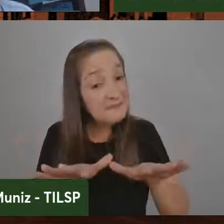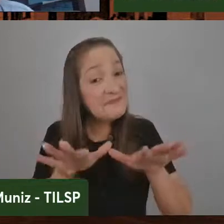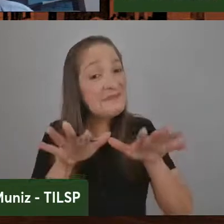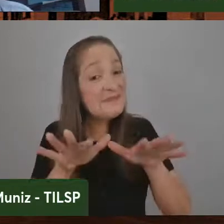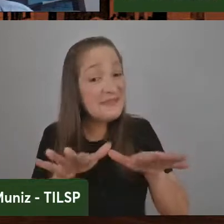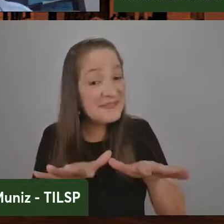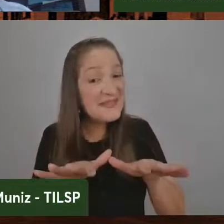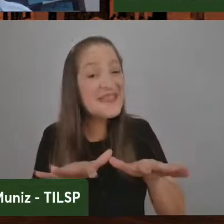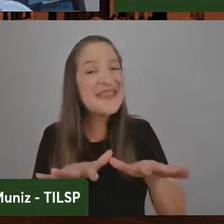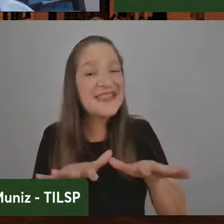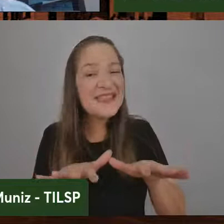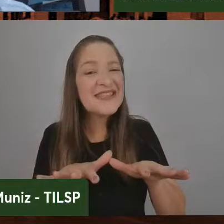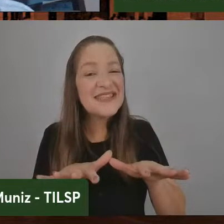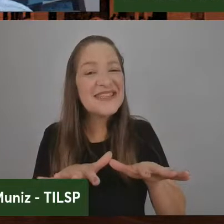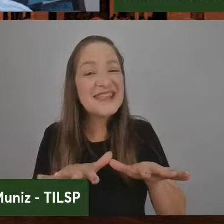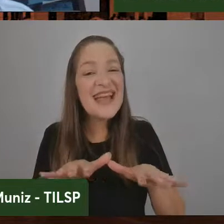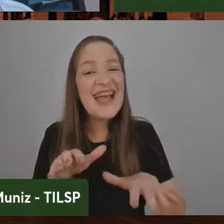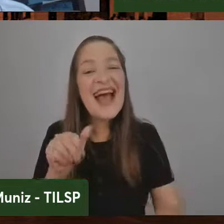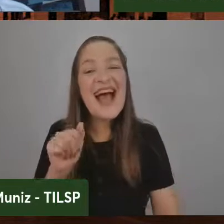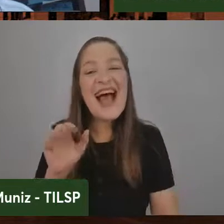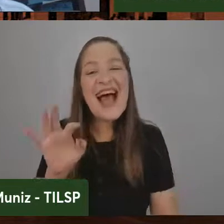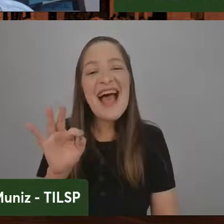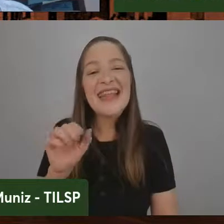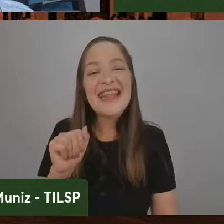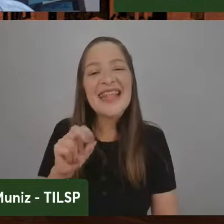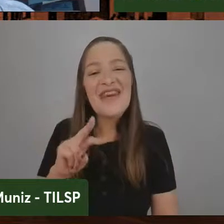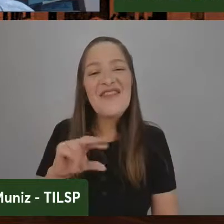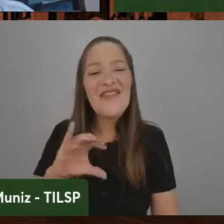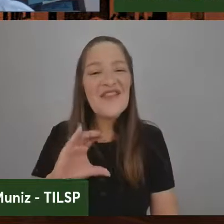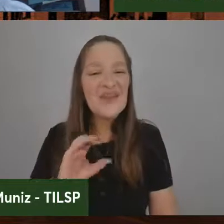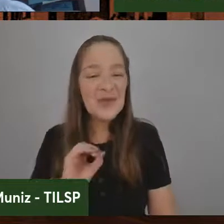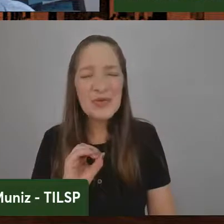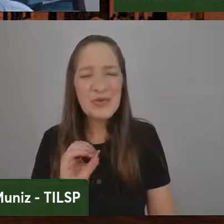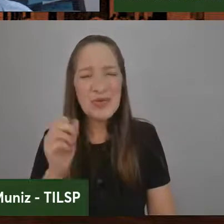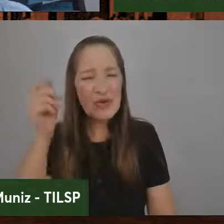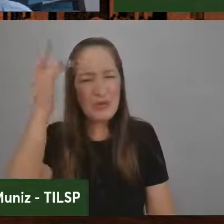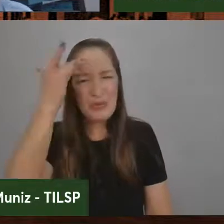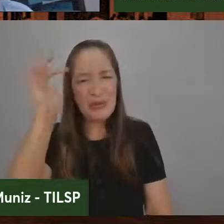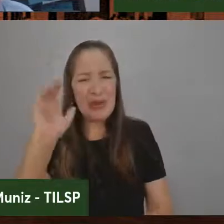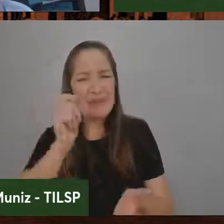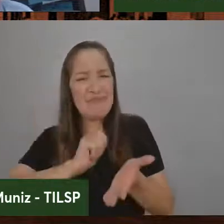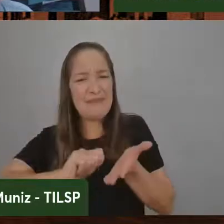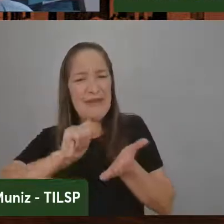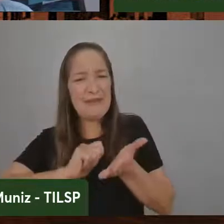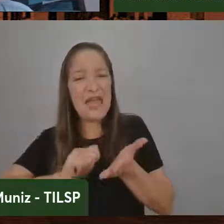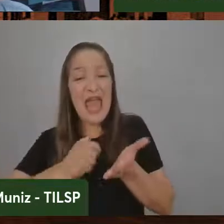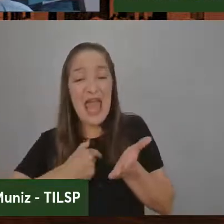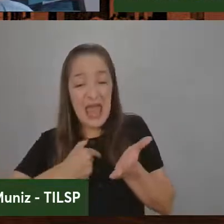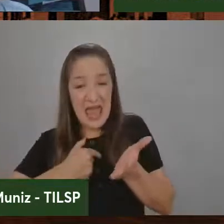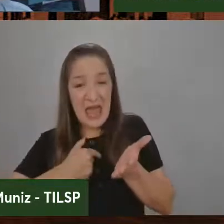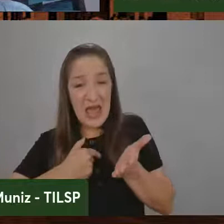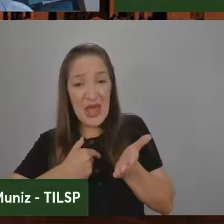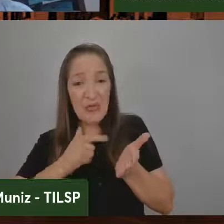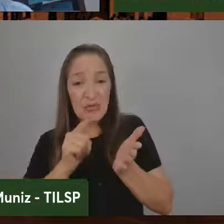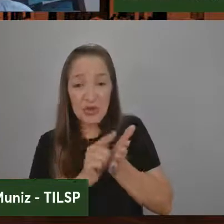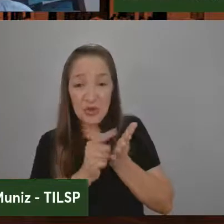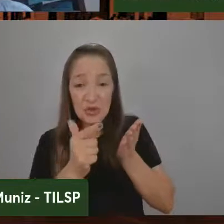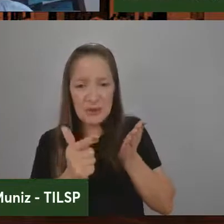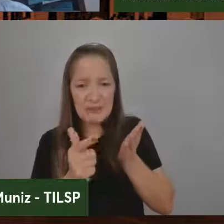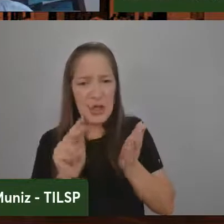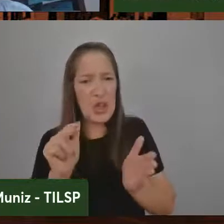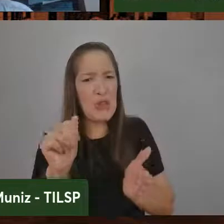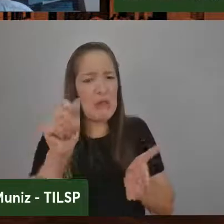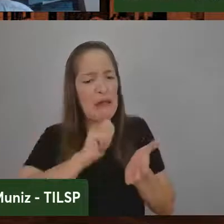essa lentidão é atávica, né? Eu não sei escrever, eu jamais seria um jornalista, por exemplo, né? Que tem